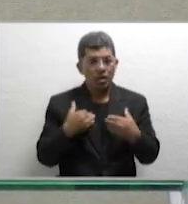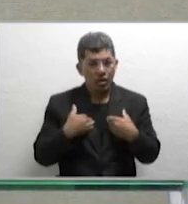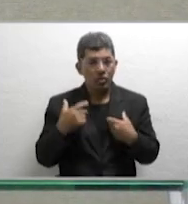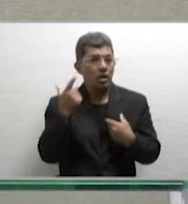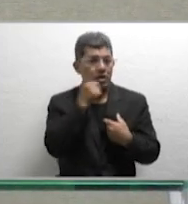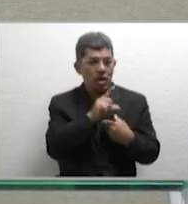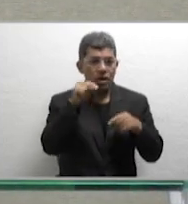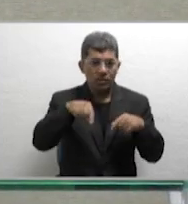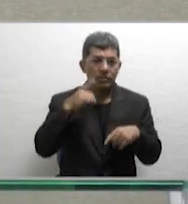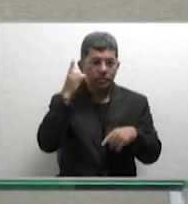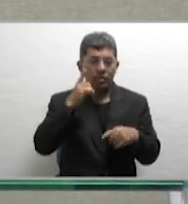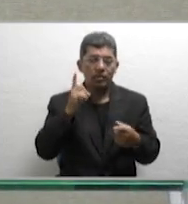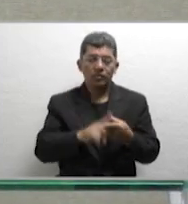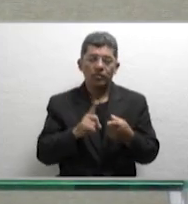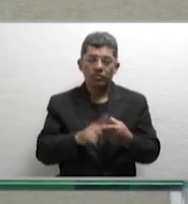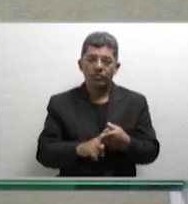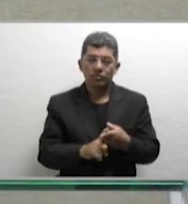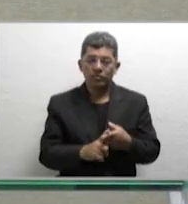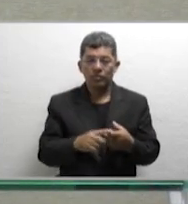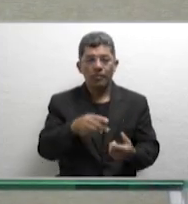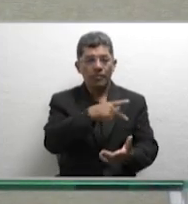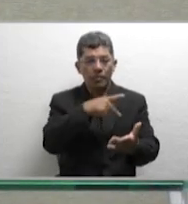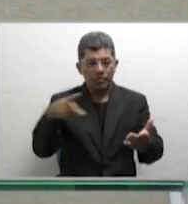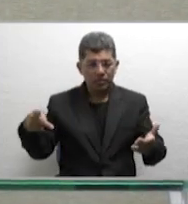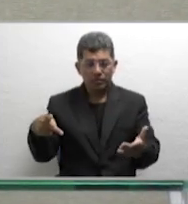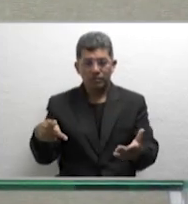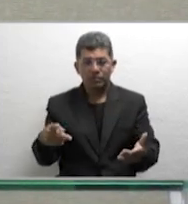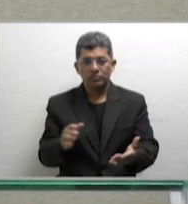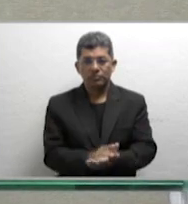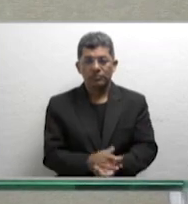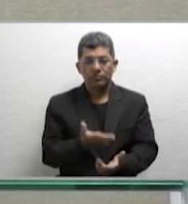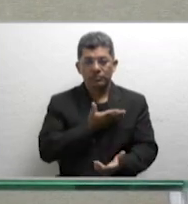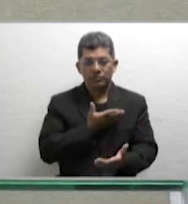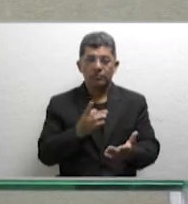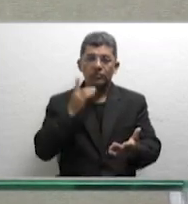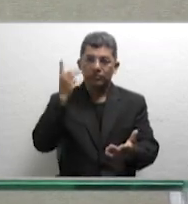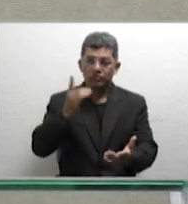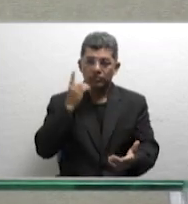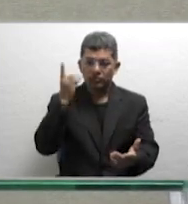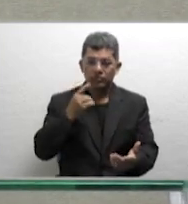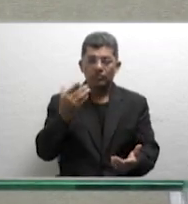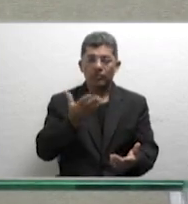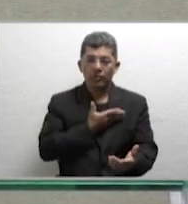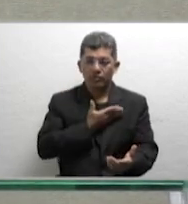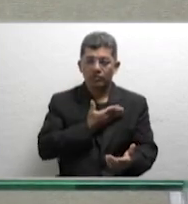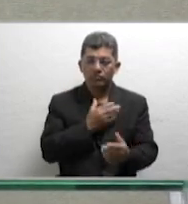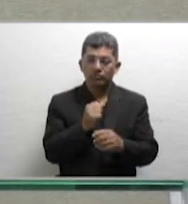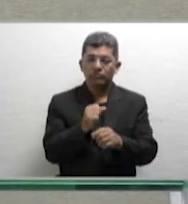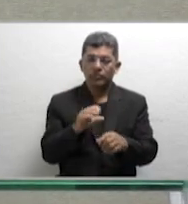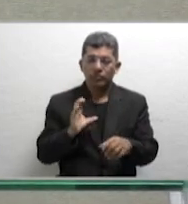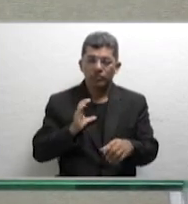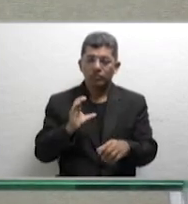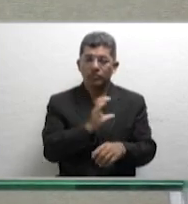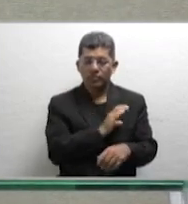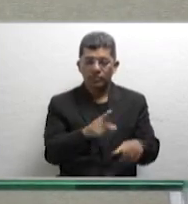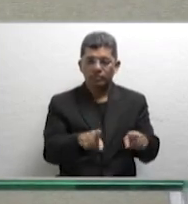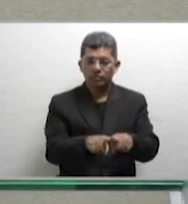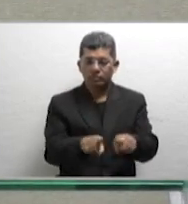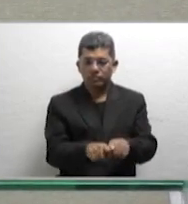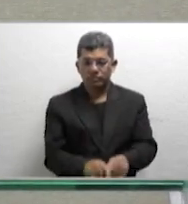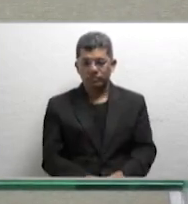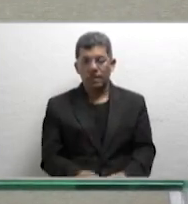estar aqui por isso, e meu querido presidente, meu querido deputado, amigo de comissão, né? Eu que